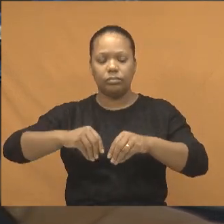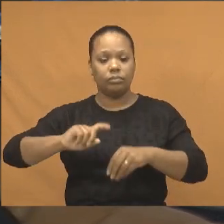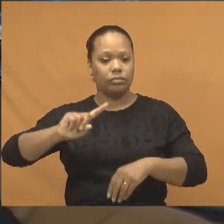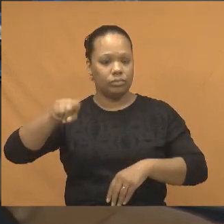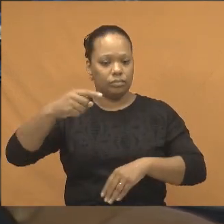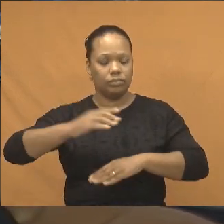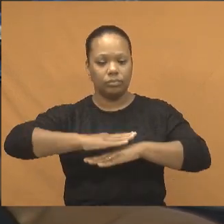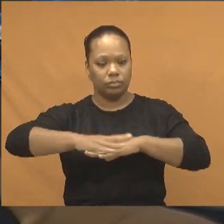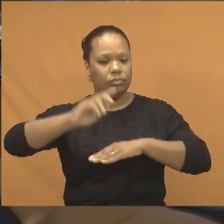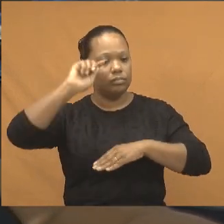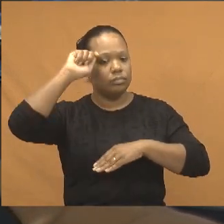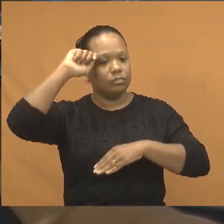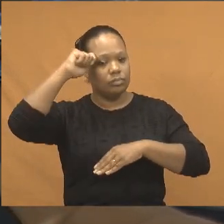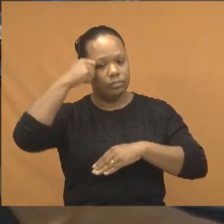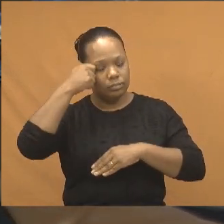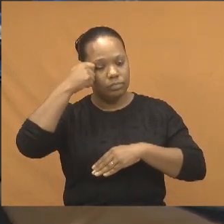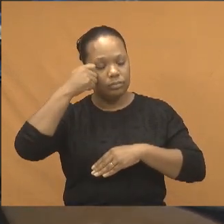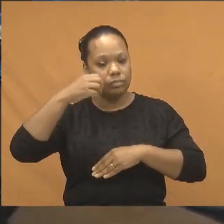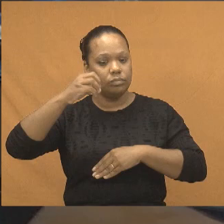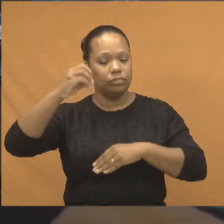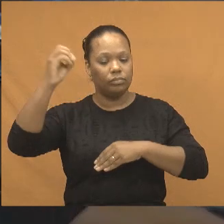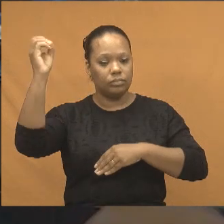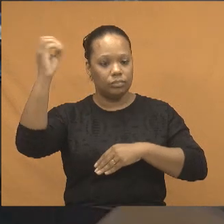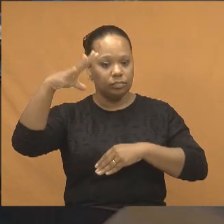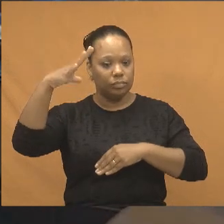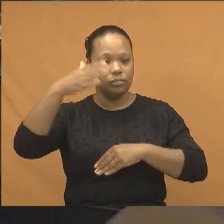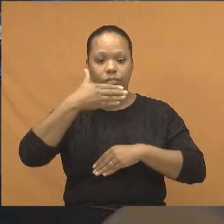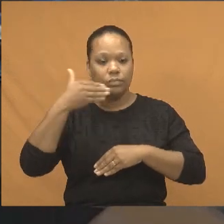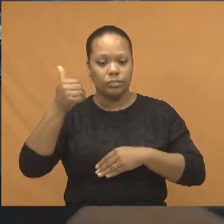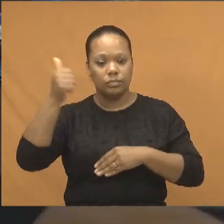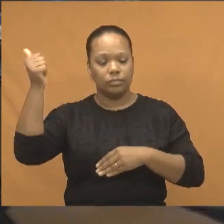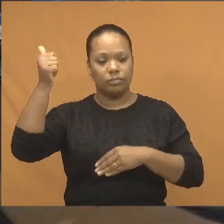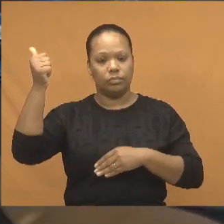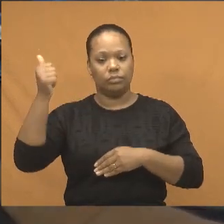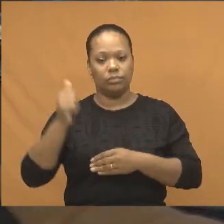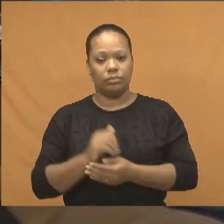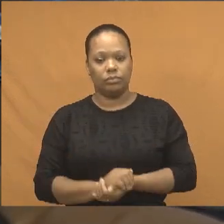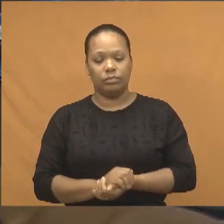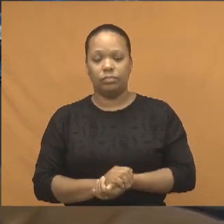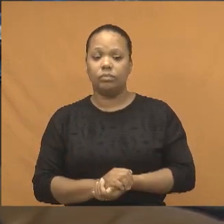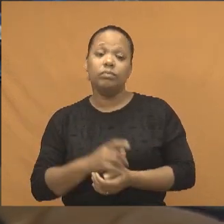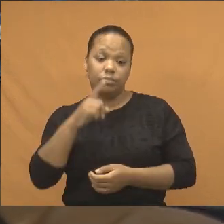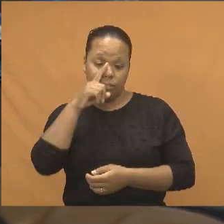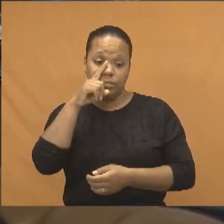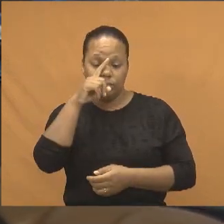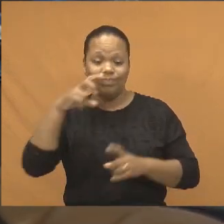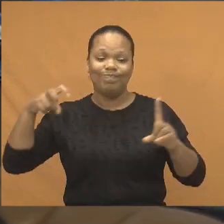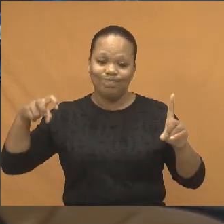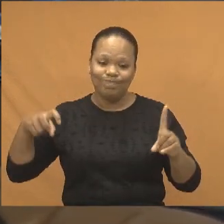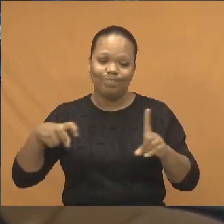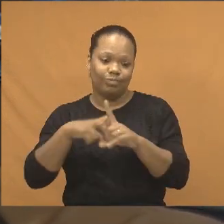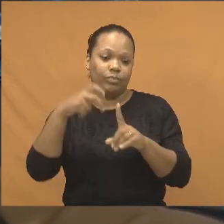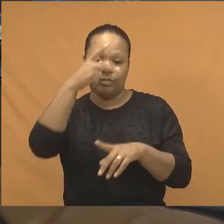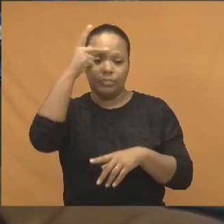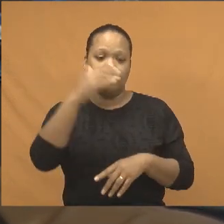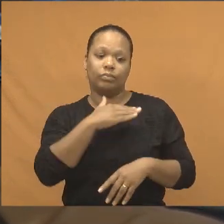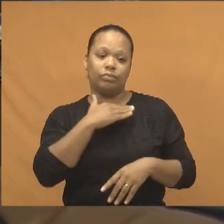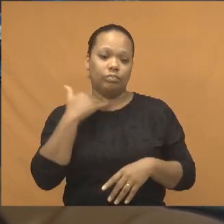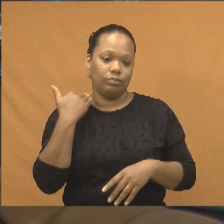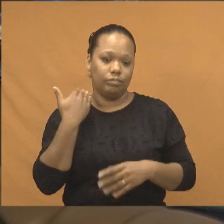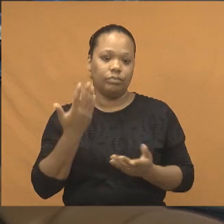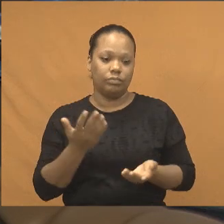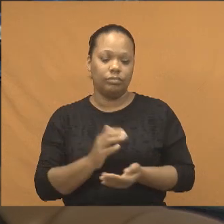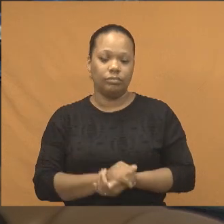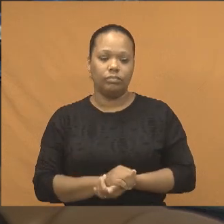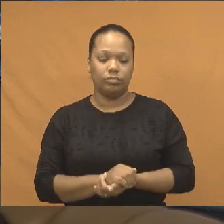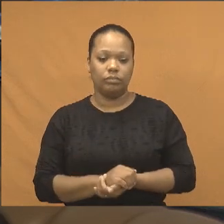asfaltada, mas se tiver crada, espaço por ali. E pode correr o risco de dar um acidente e levar a óbito essa